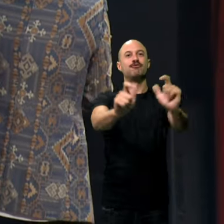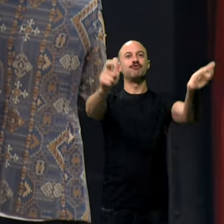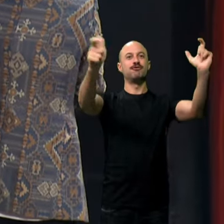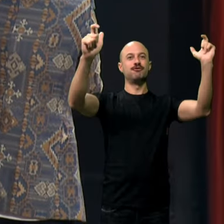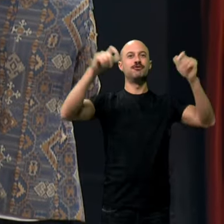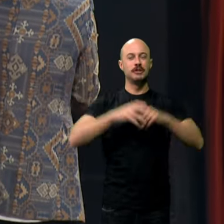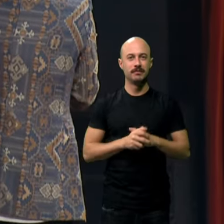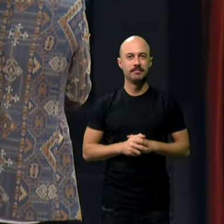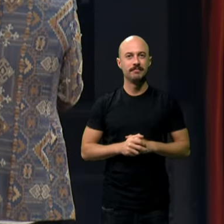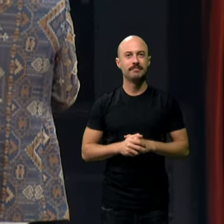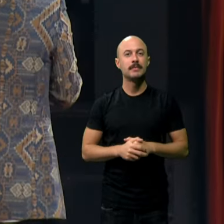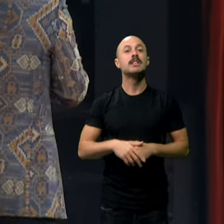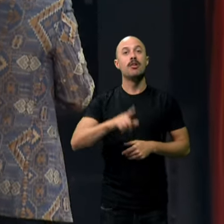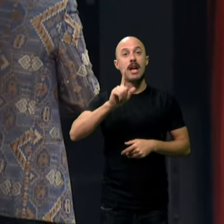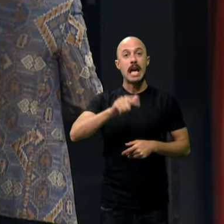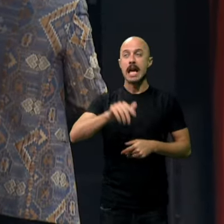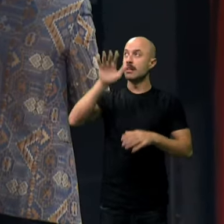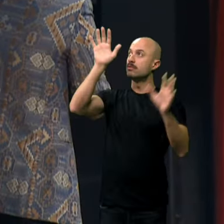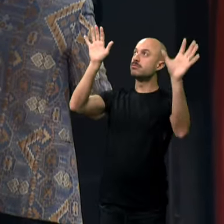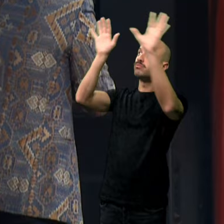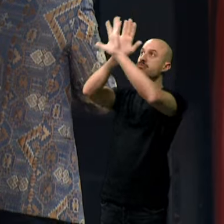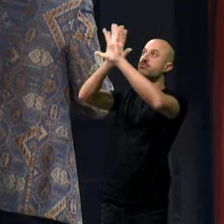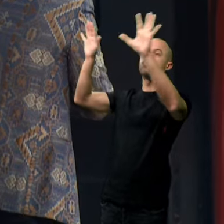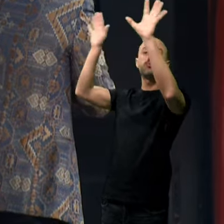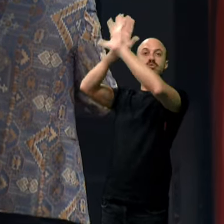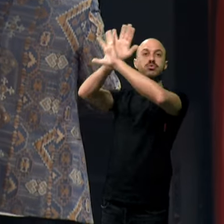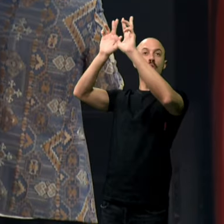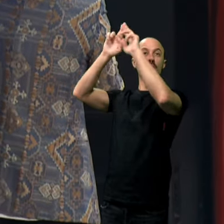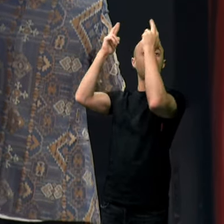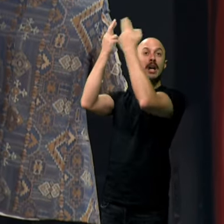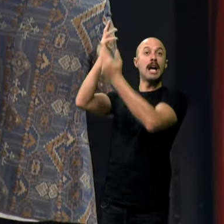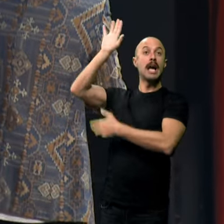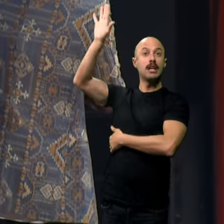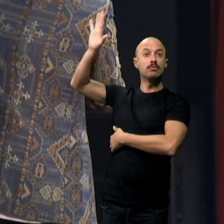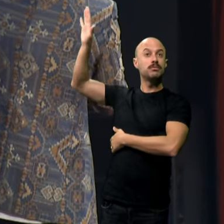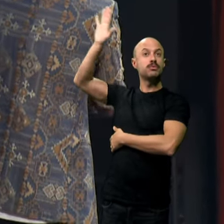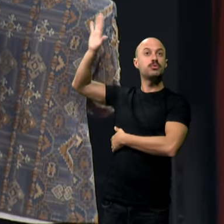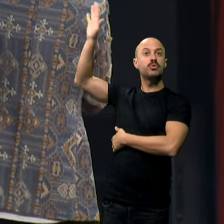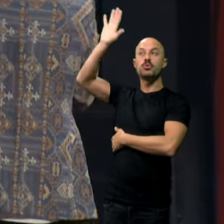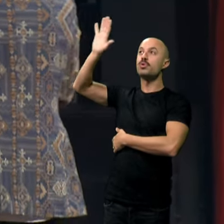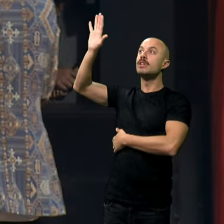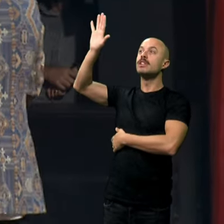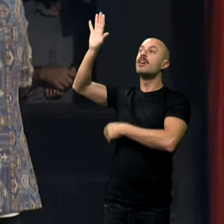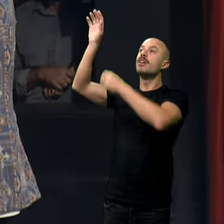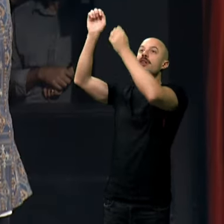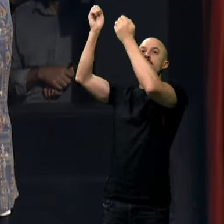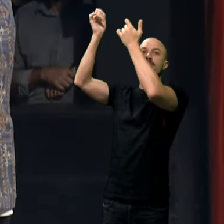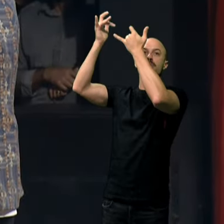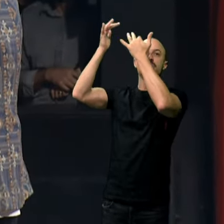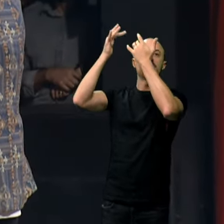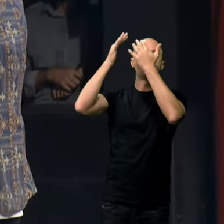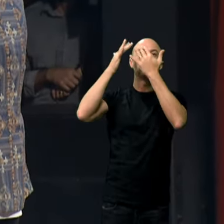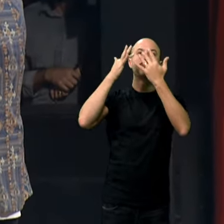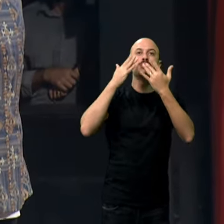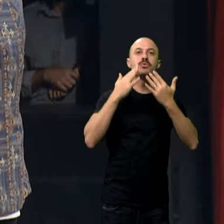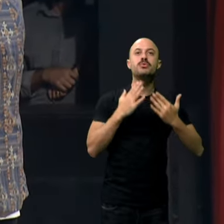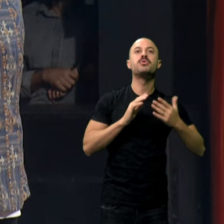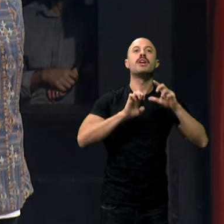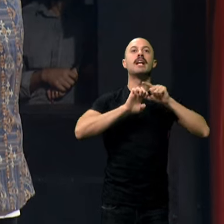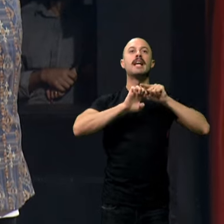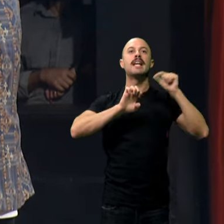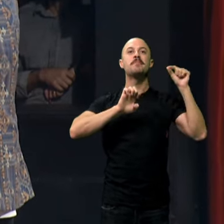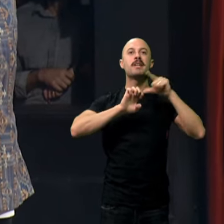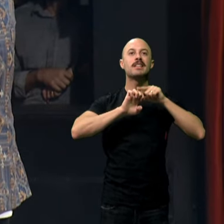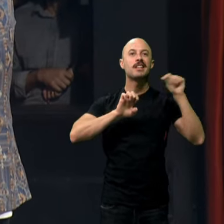na manifestação nas dimensões do reino vão se trasladar às dimensões de empreendedorismo, de empresa. E vocês vão ver que coisas